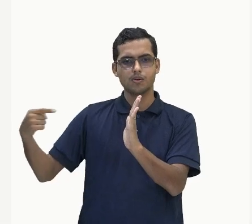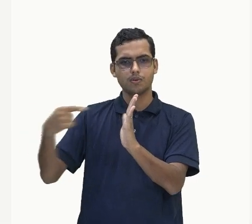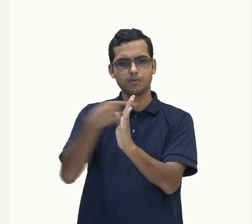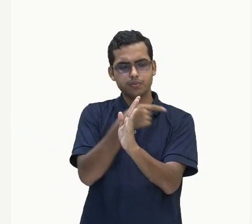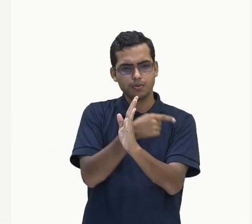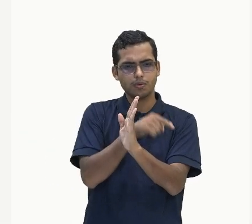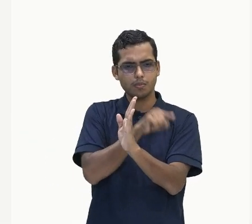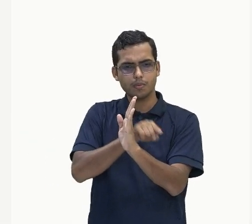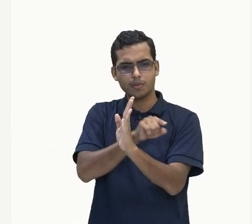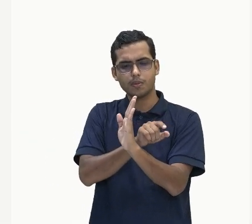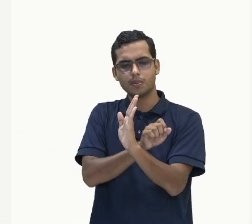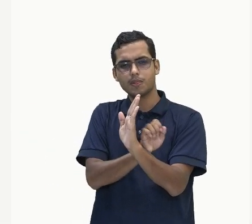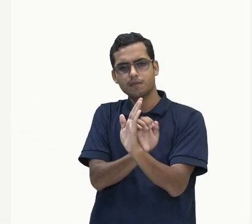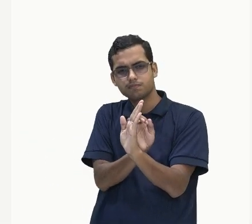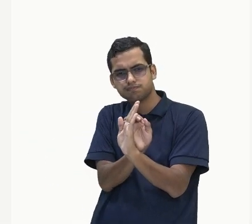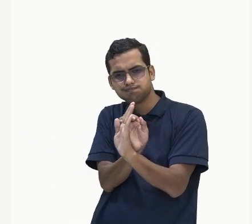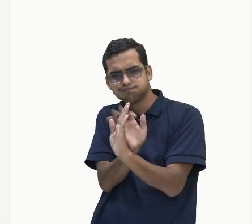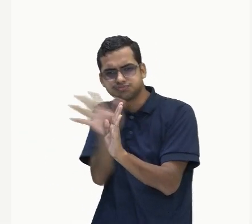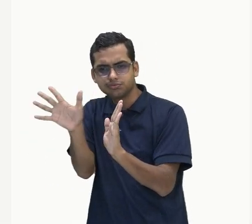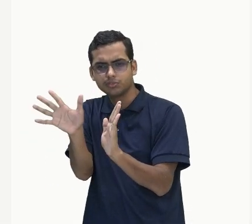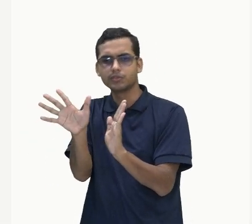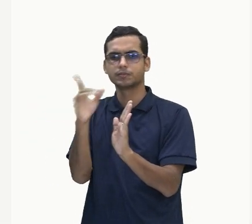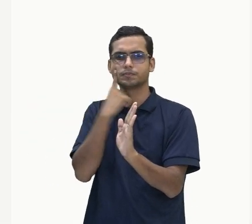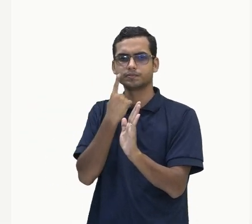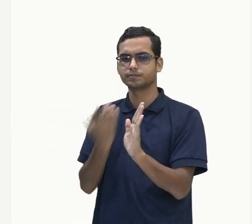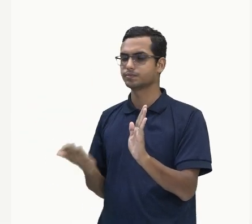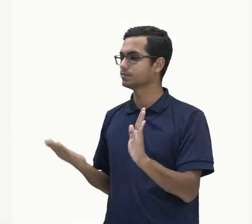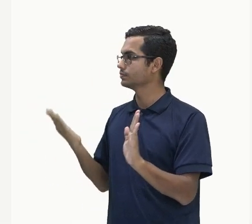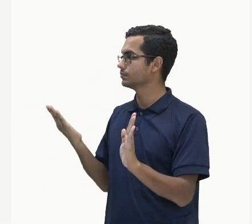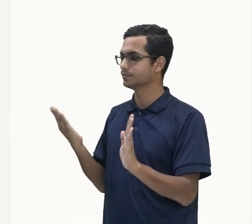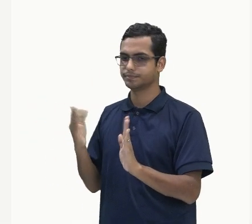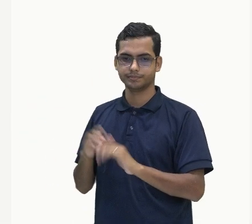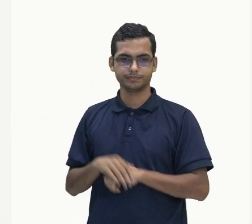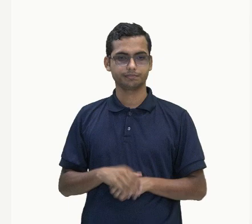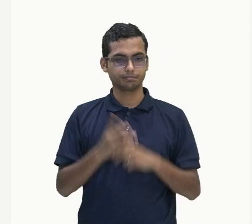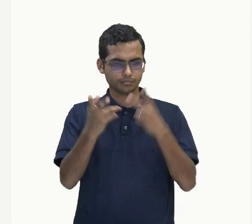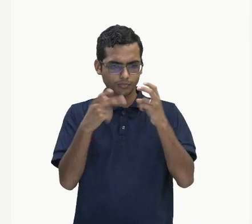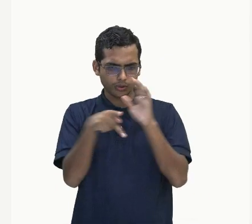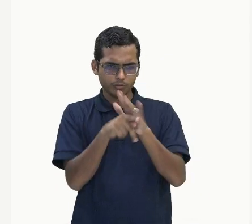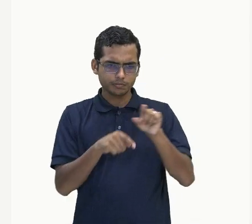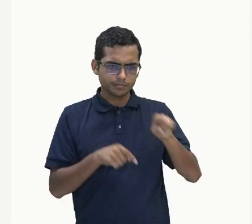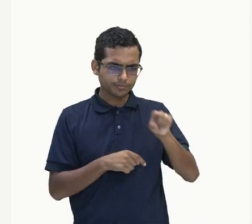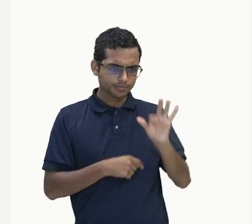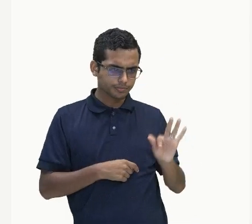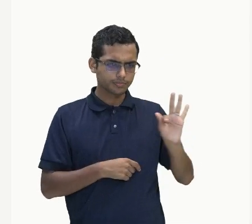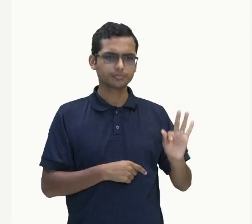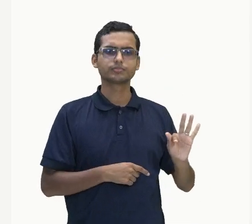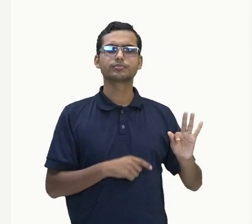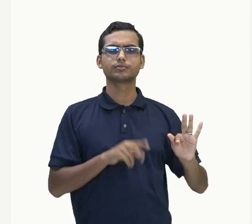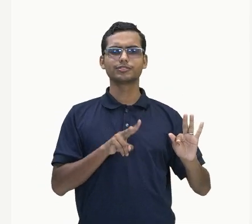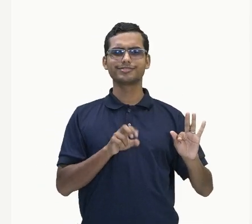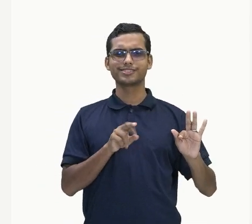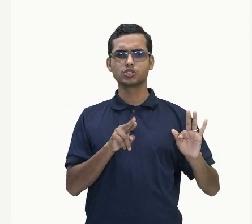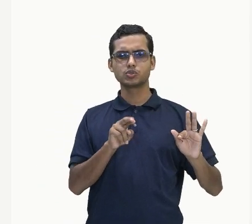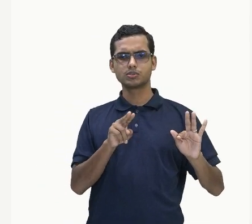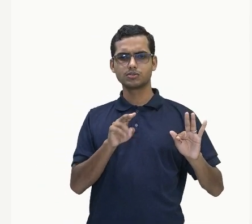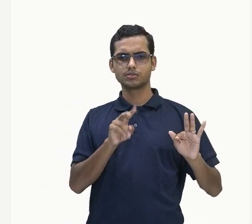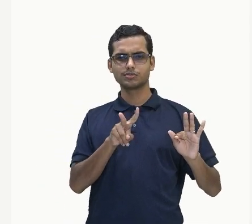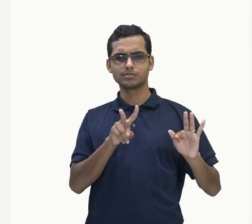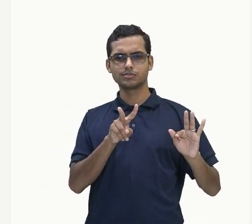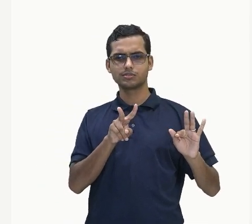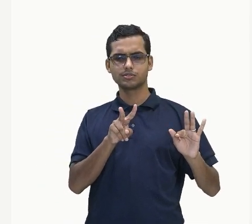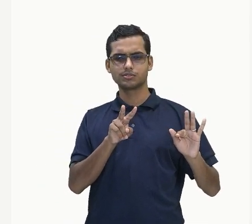o prolongamento dele, ó, está passando aqui pelo foco virtual, porque o espelho convexo, ele tem um